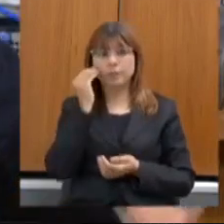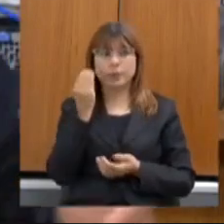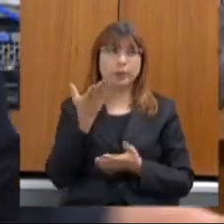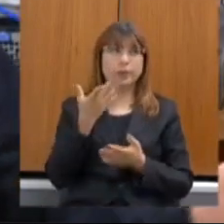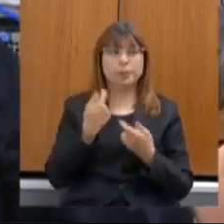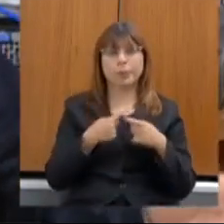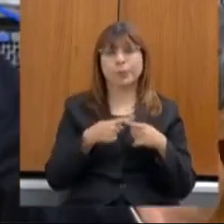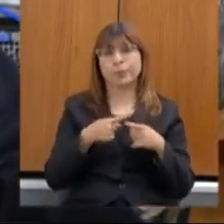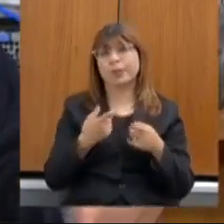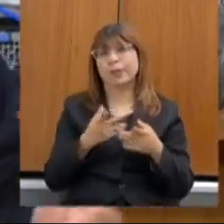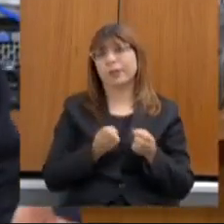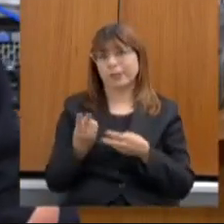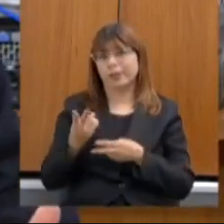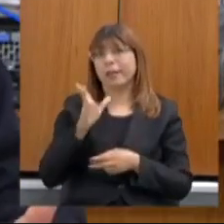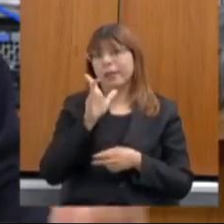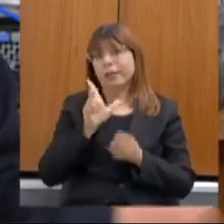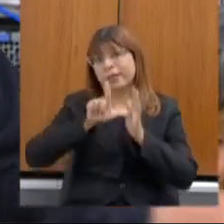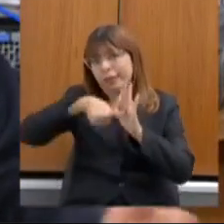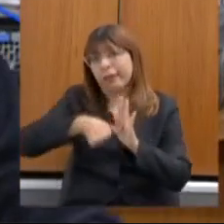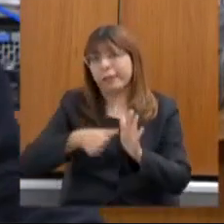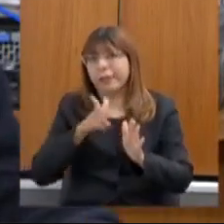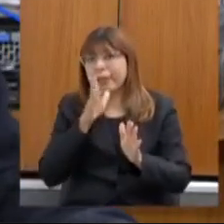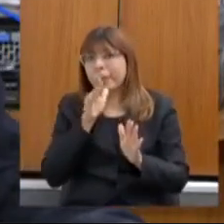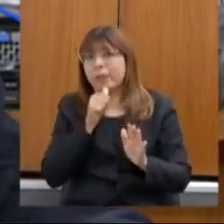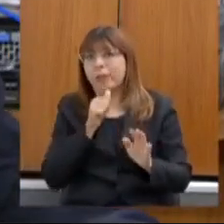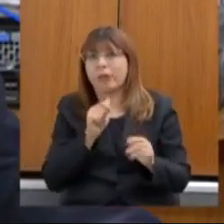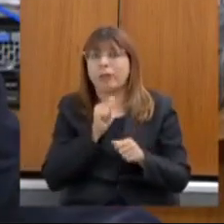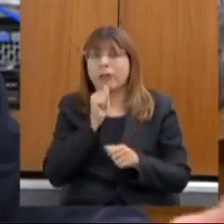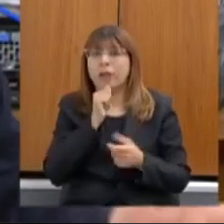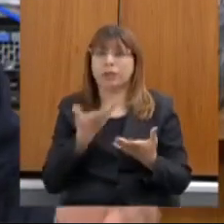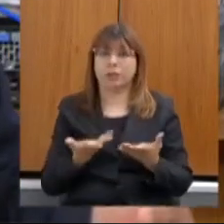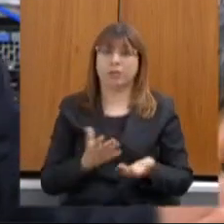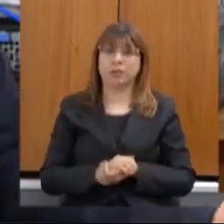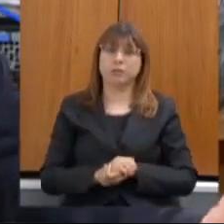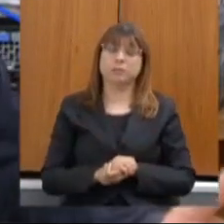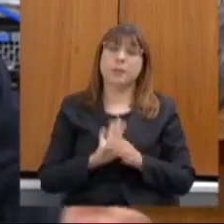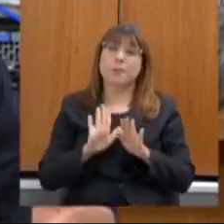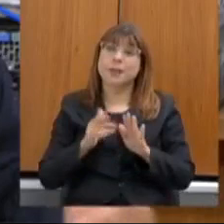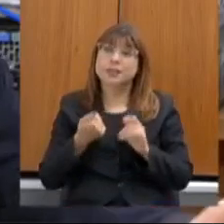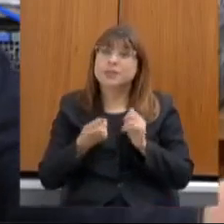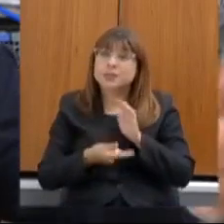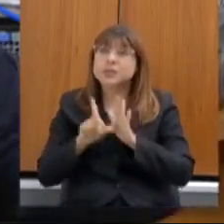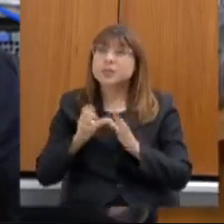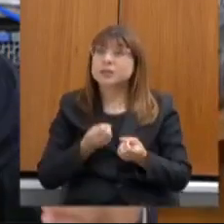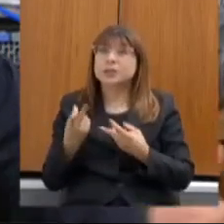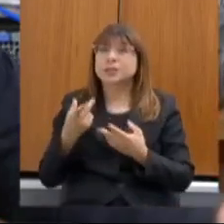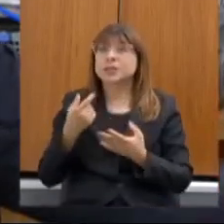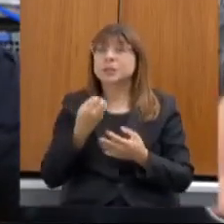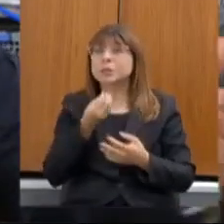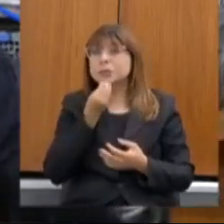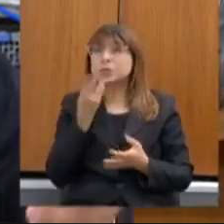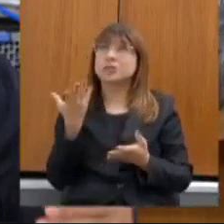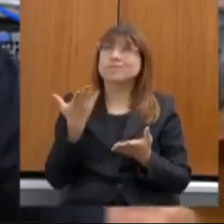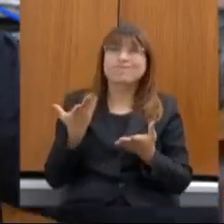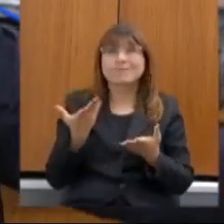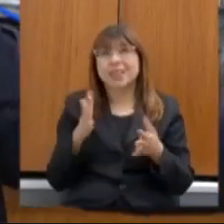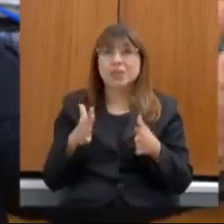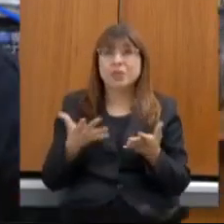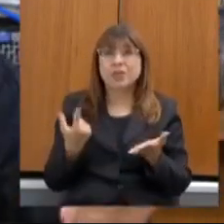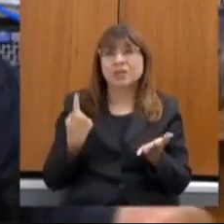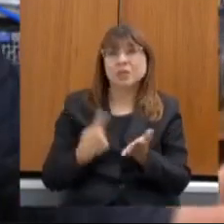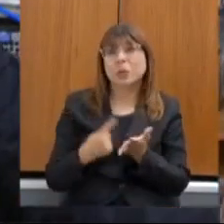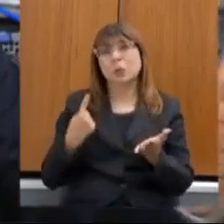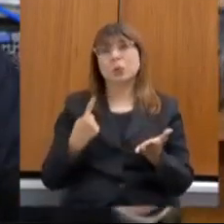assembleia e fi vai demorar então mas antes de estudar eu pudesse fazer alguma algum acordo com algumas empresas